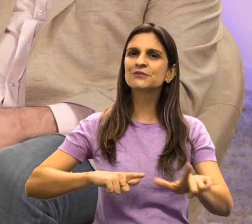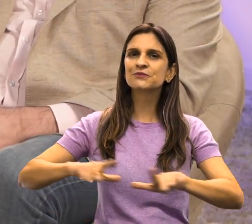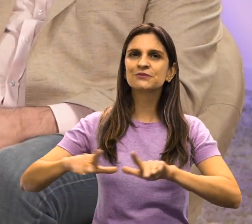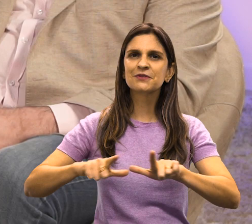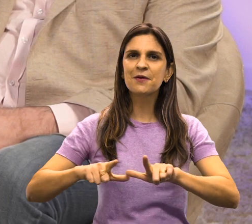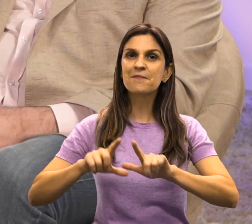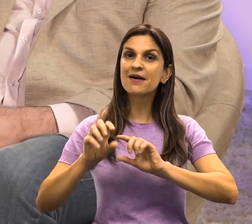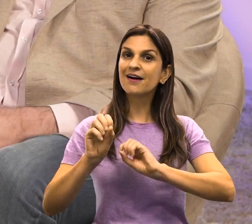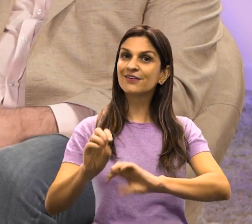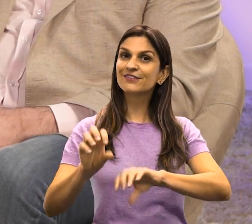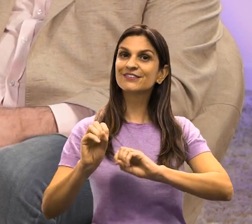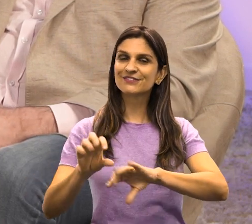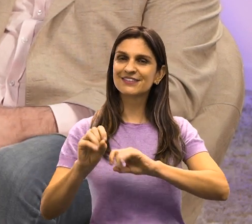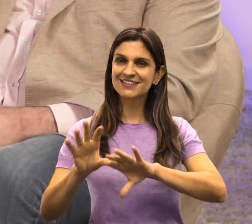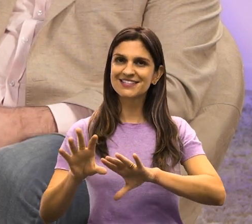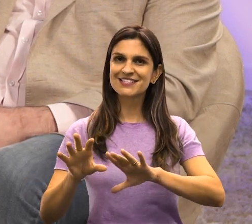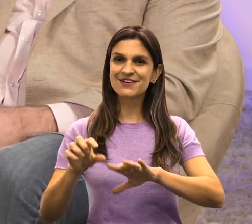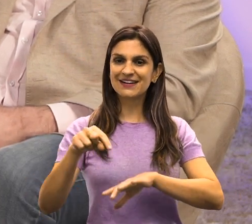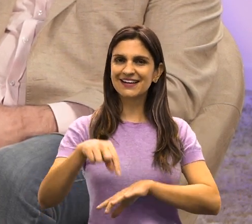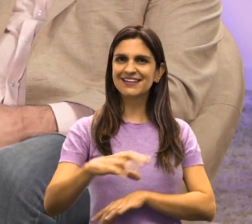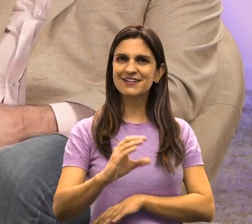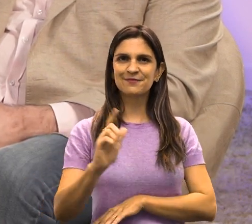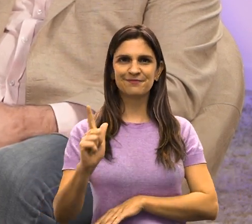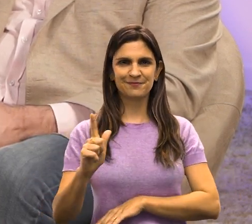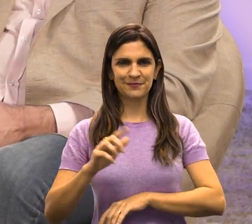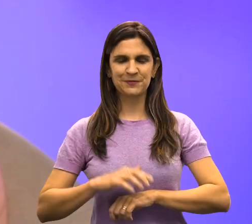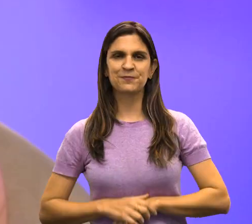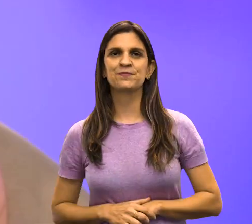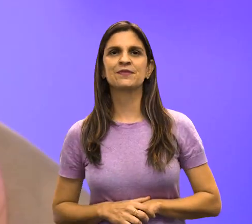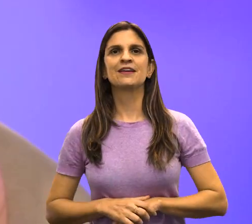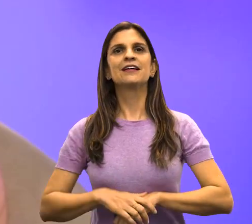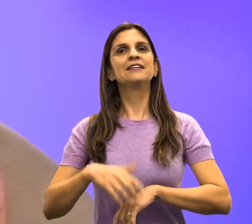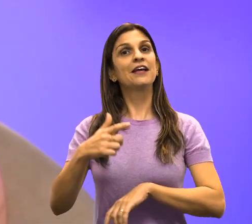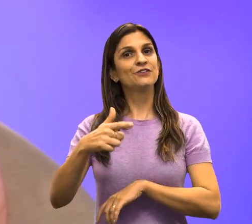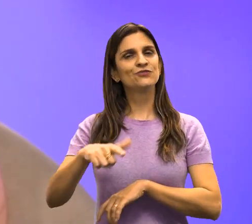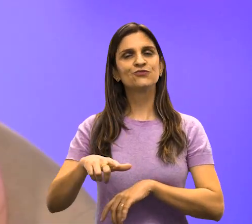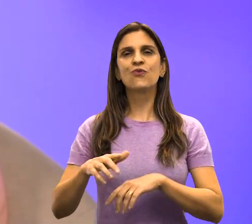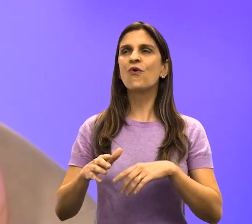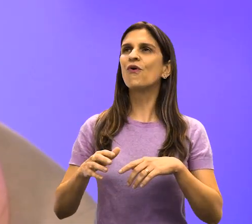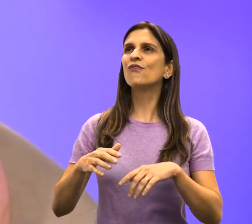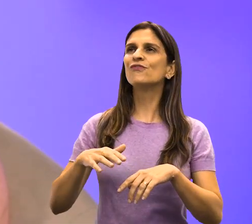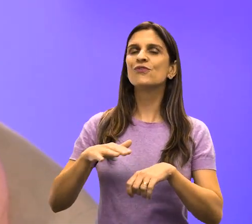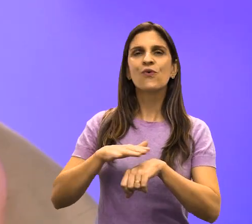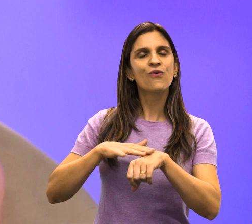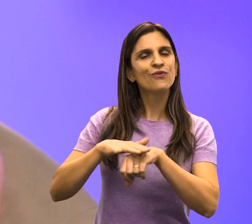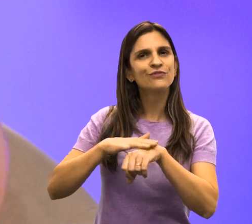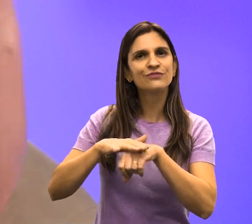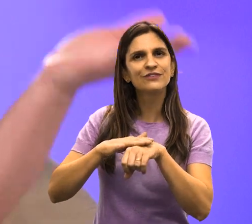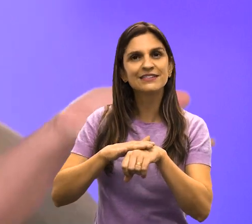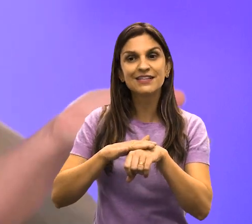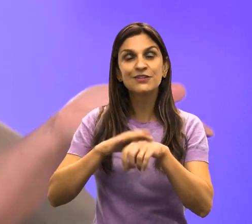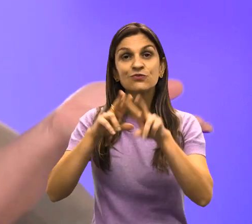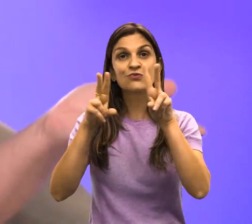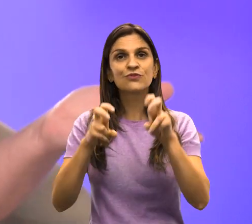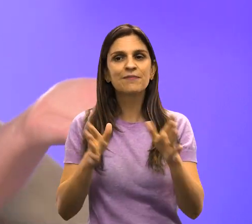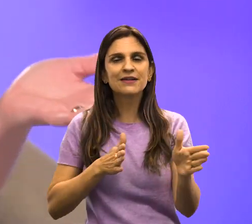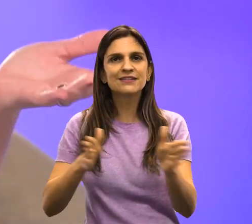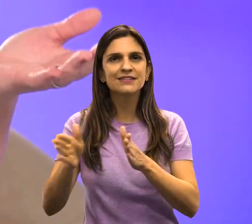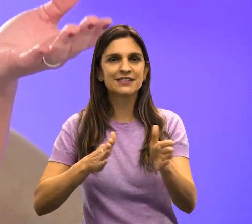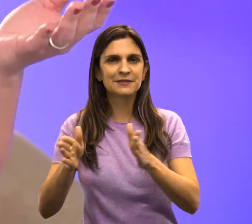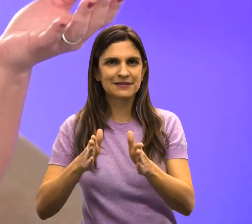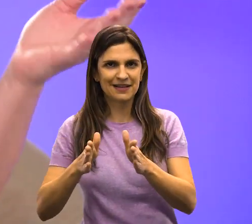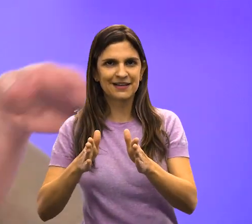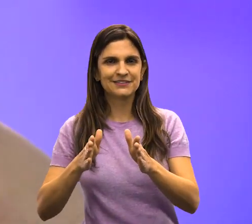pela educação aqui de Campo Grande. E agora a gente volta nessa questão da acessibilidade, que são vários temas que você